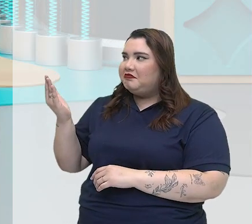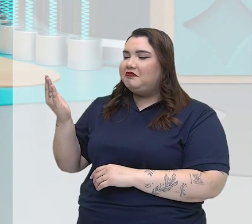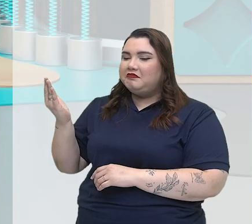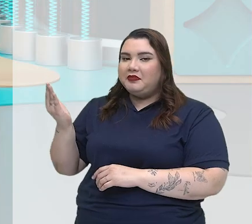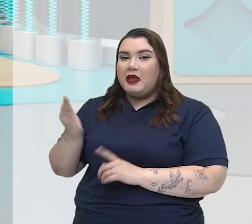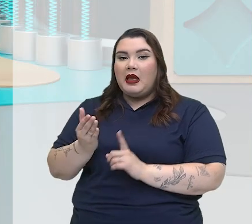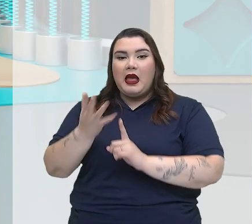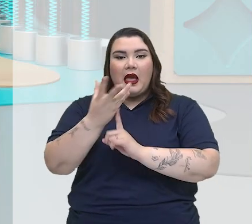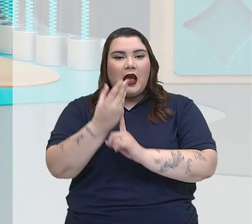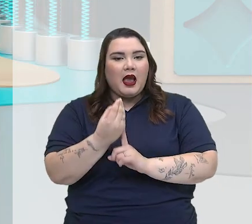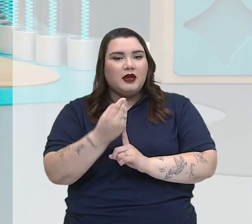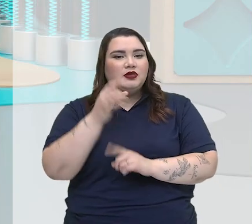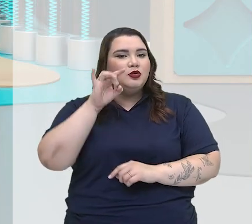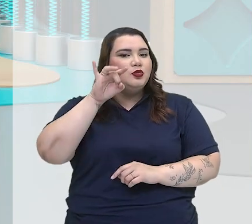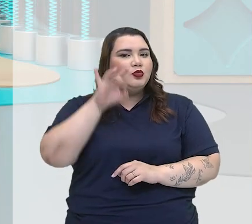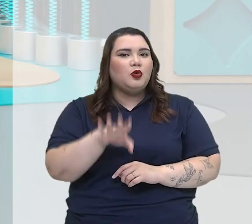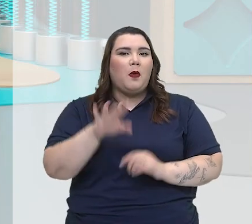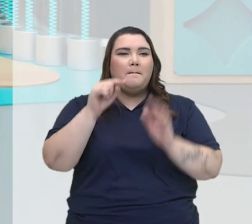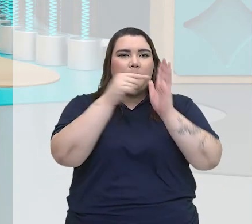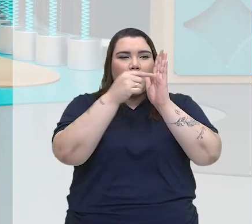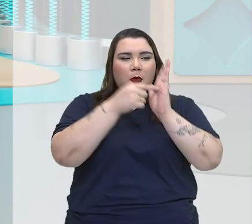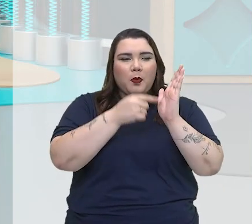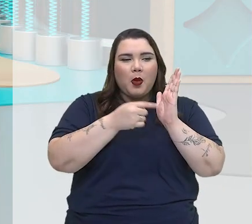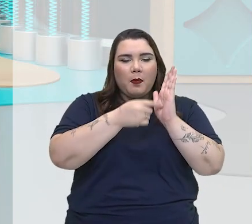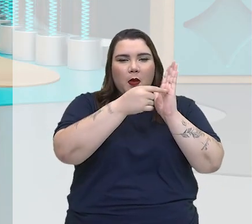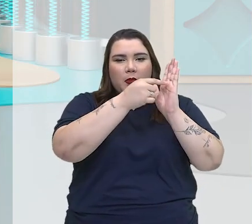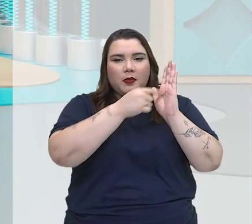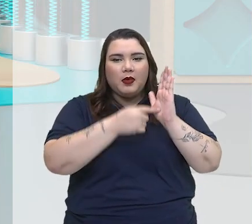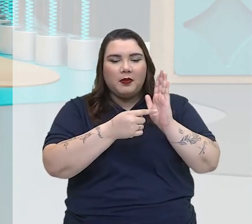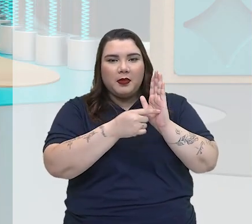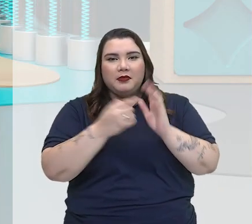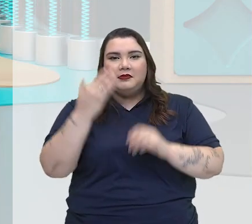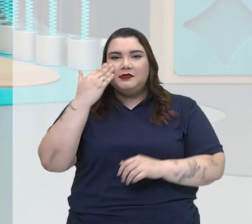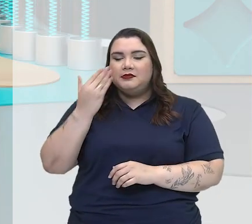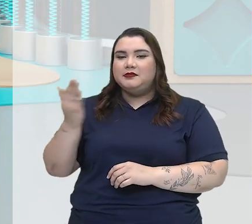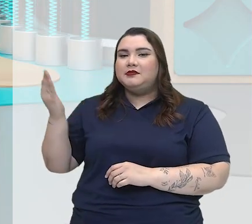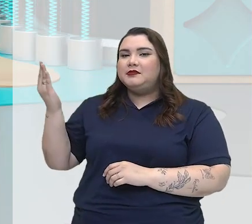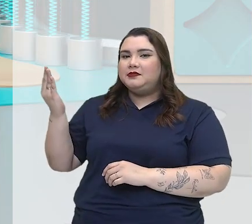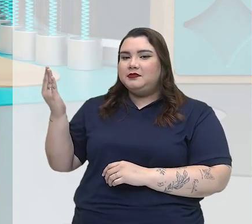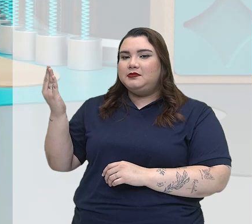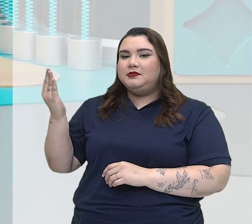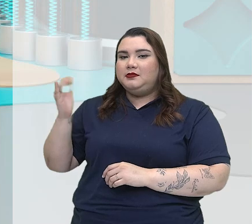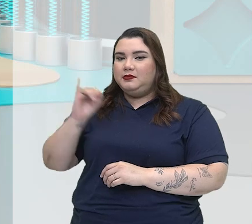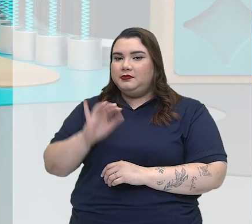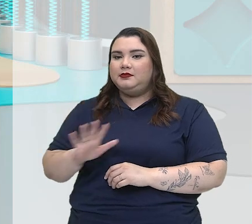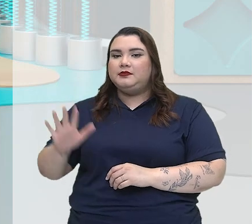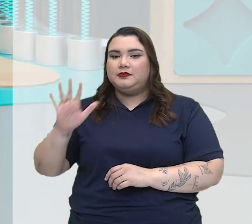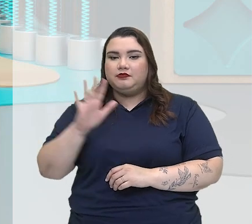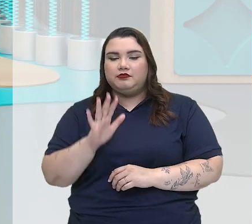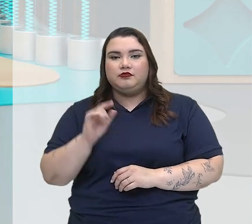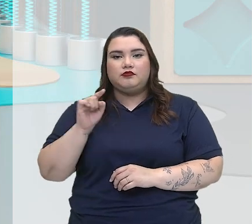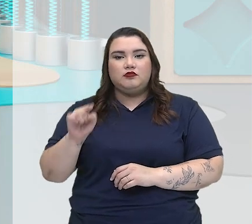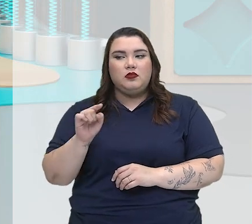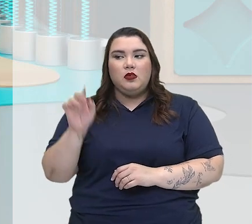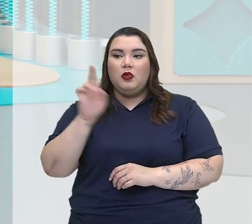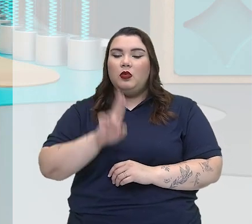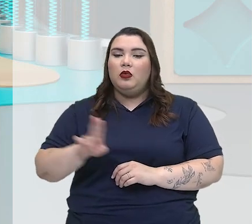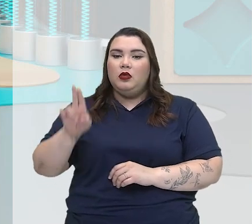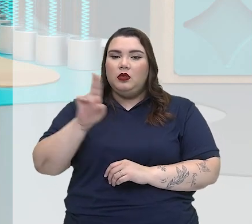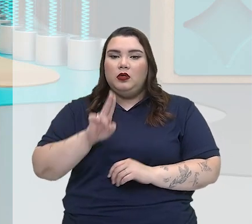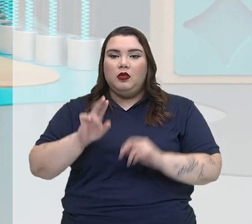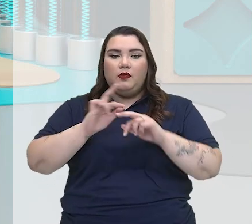artística produzida apenas com pontos. Então, como vocês podem ver a imagem, o artista ele